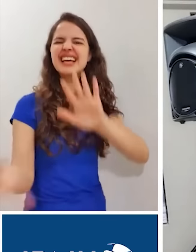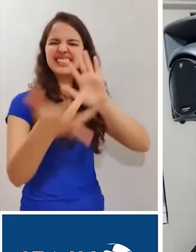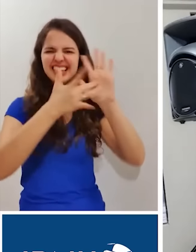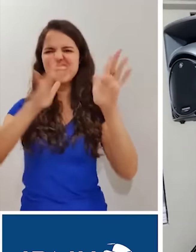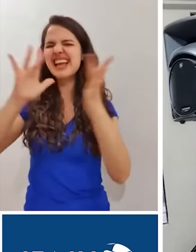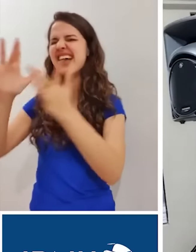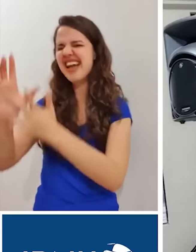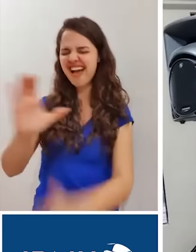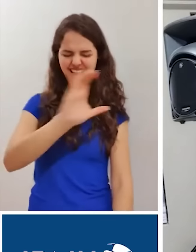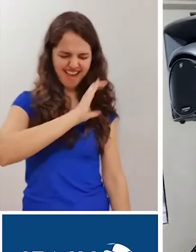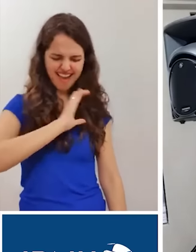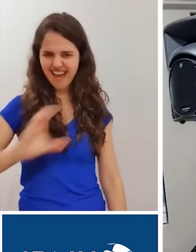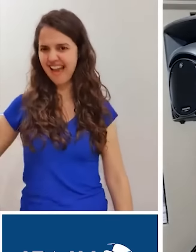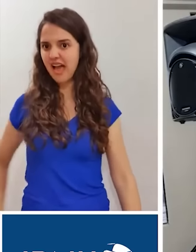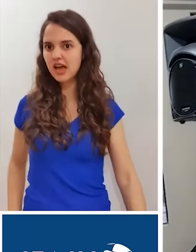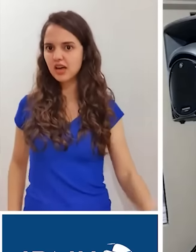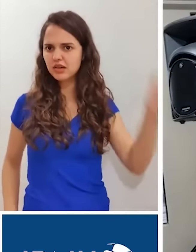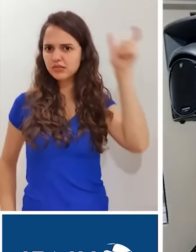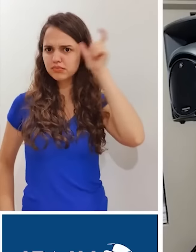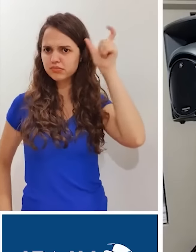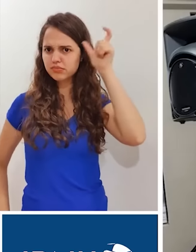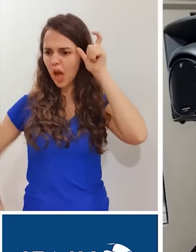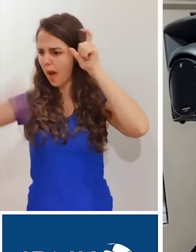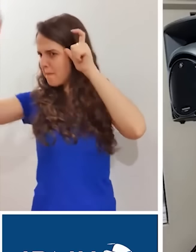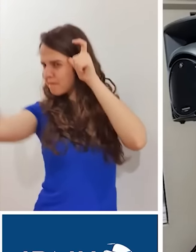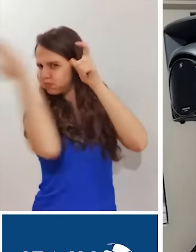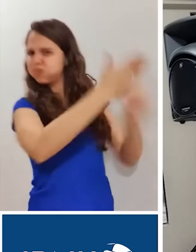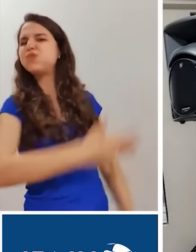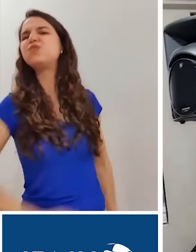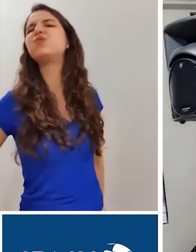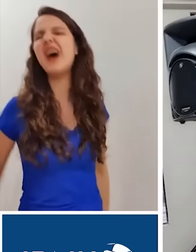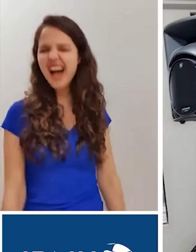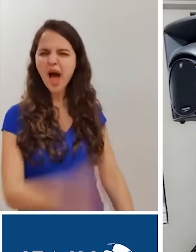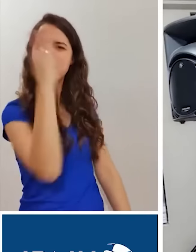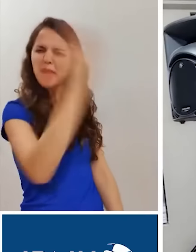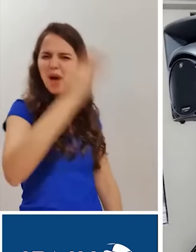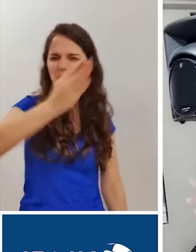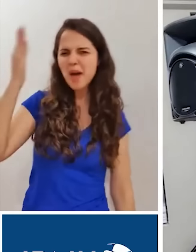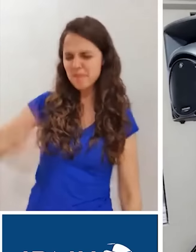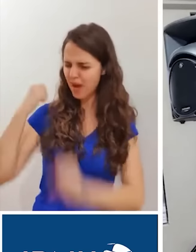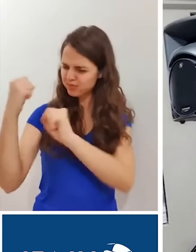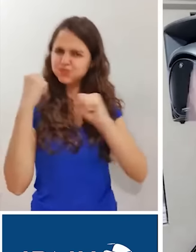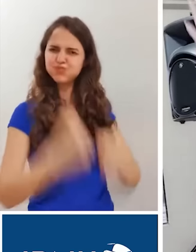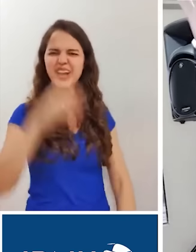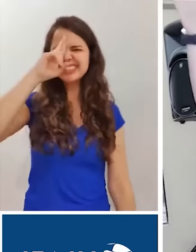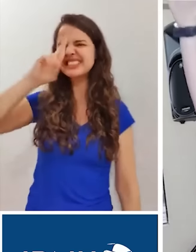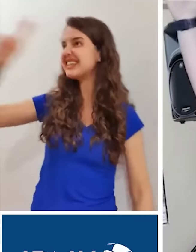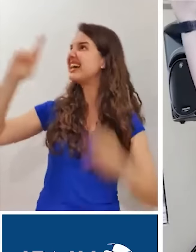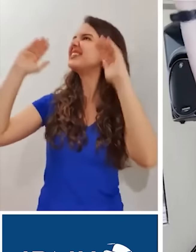o inimigo e bradaremos grande ao senhor